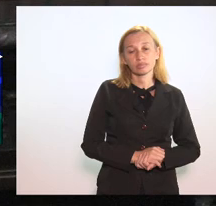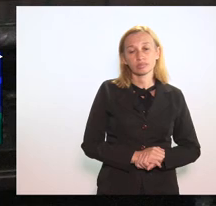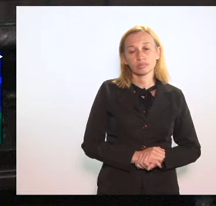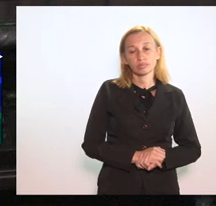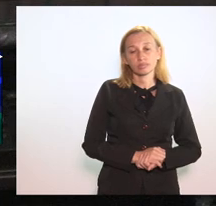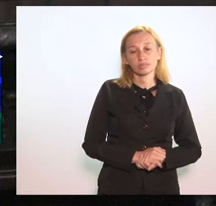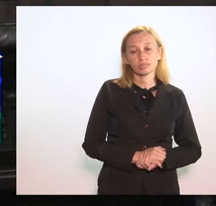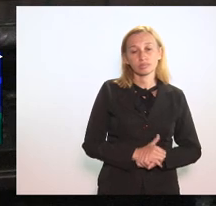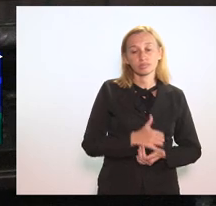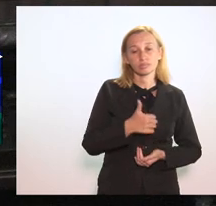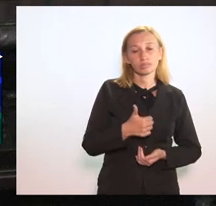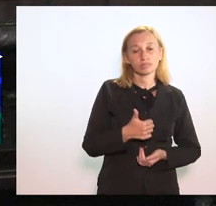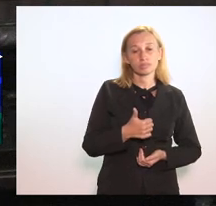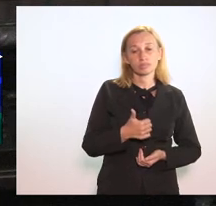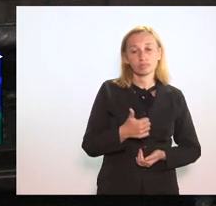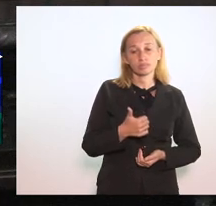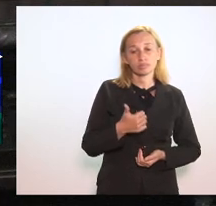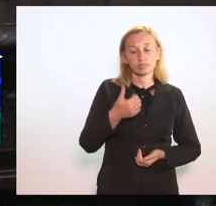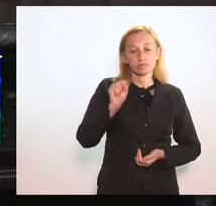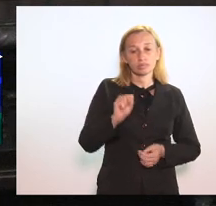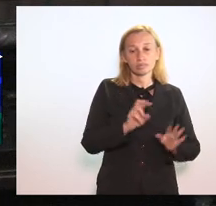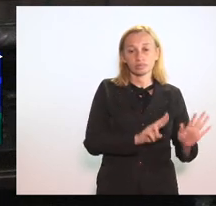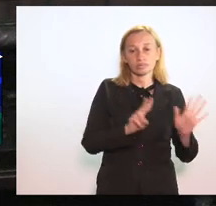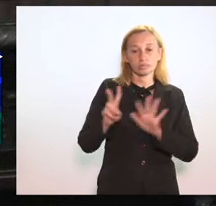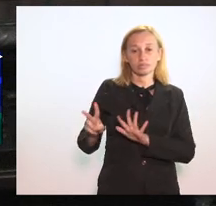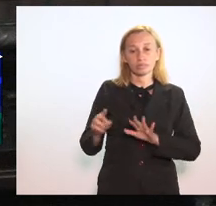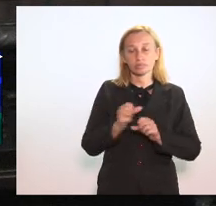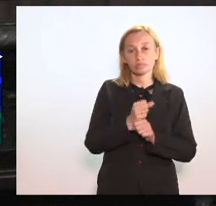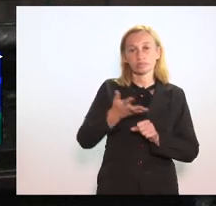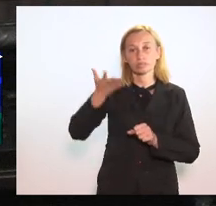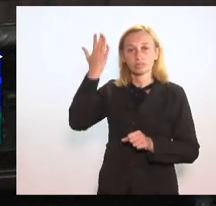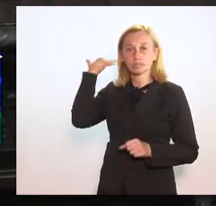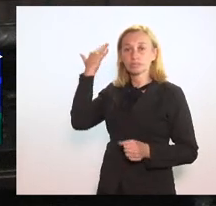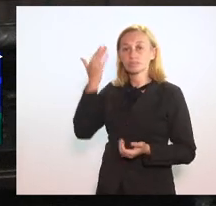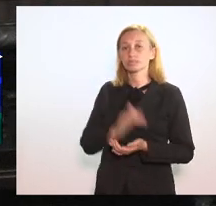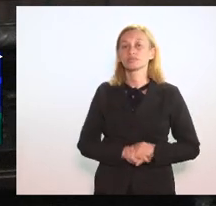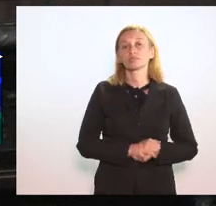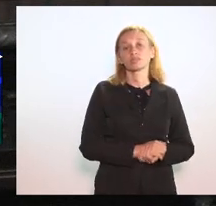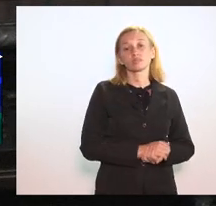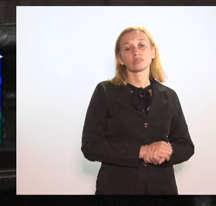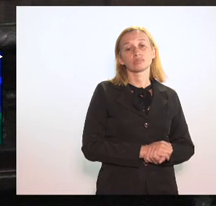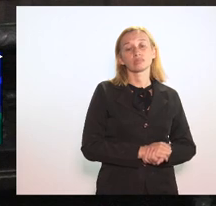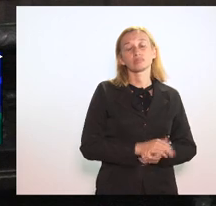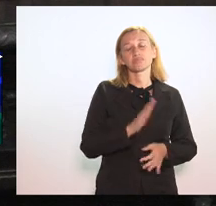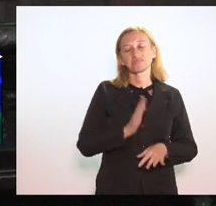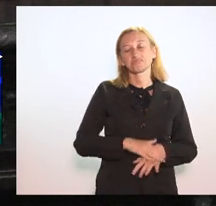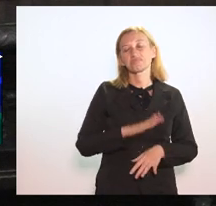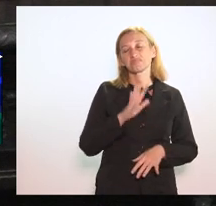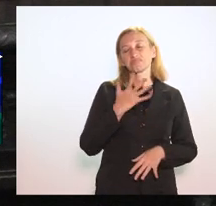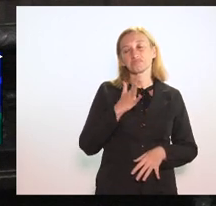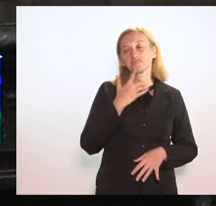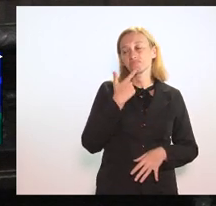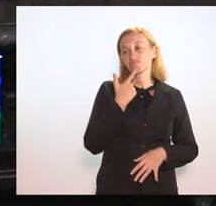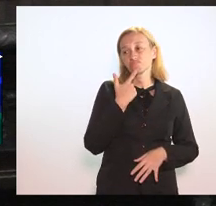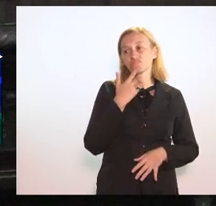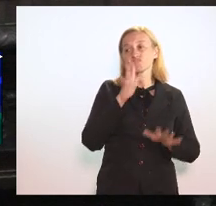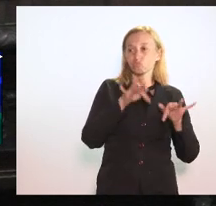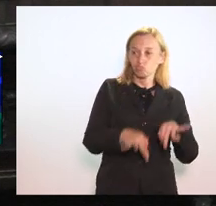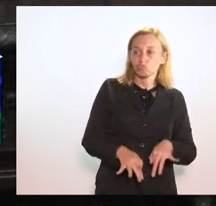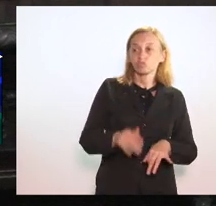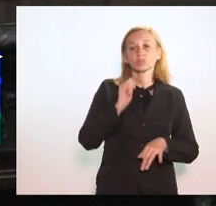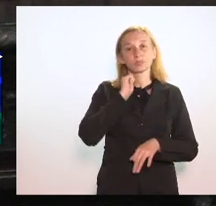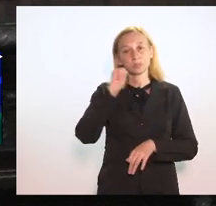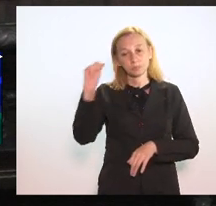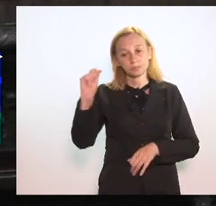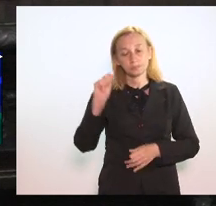18ª semana o louro passado mais precisamente finalzinho de